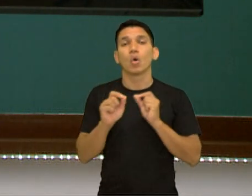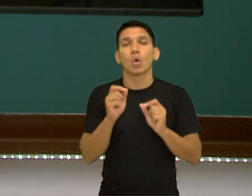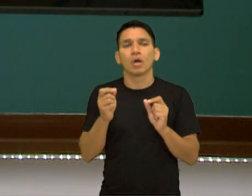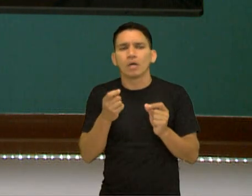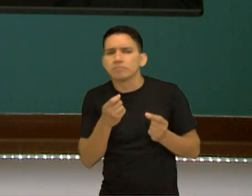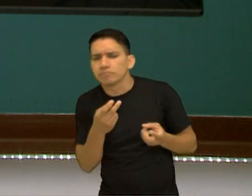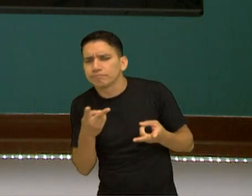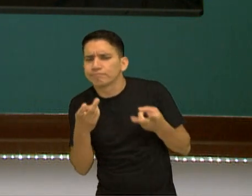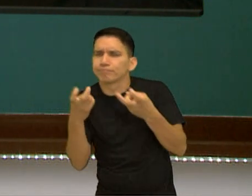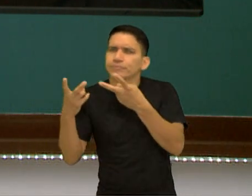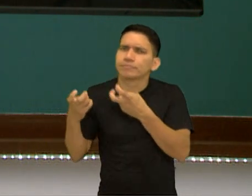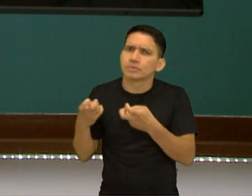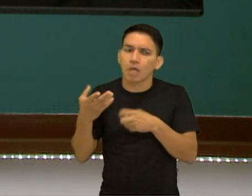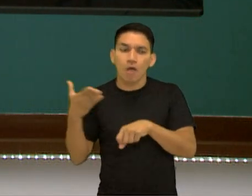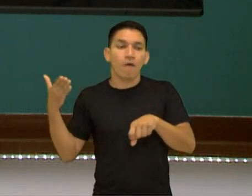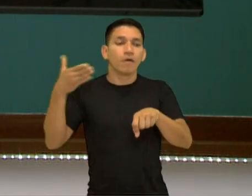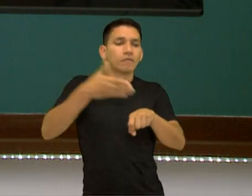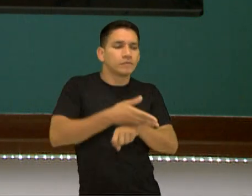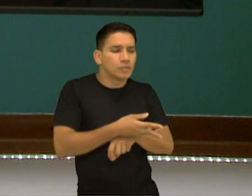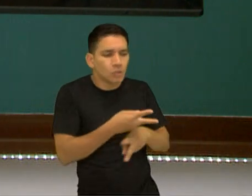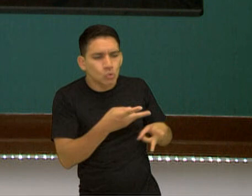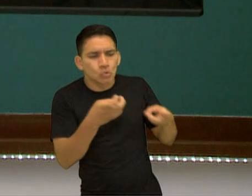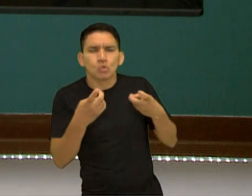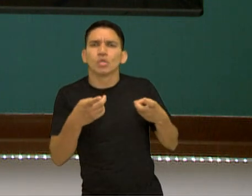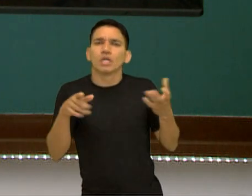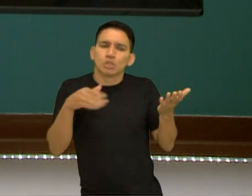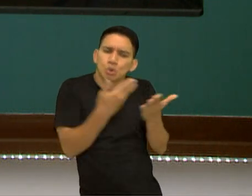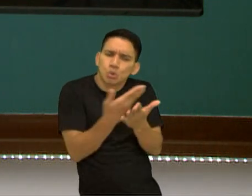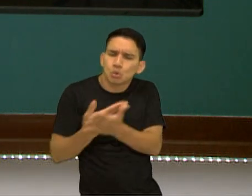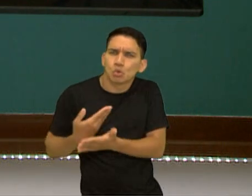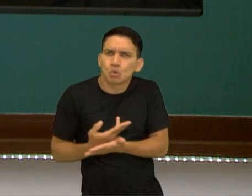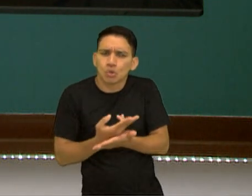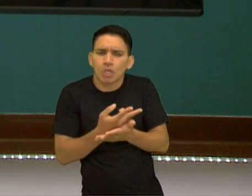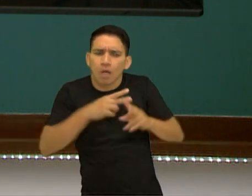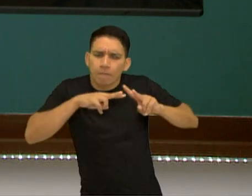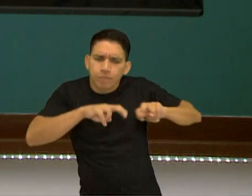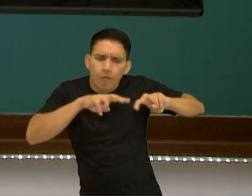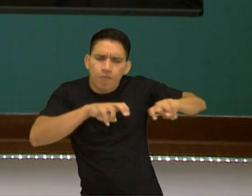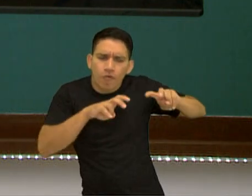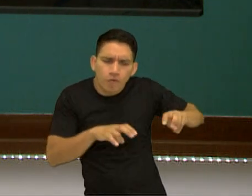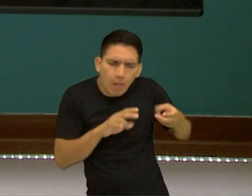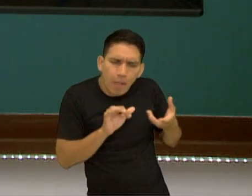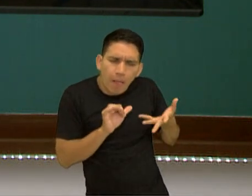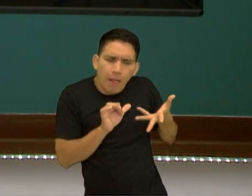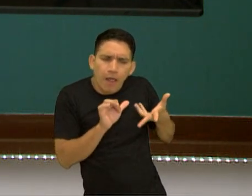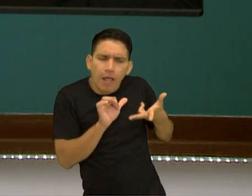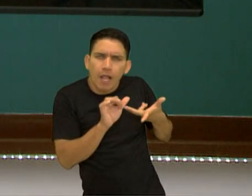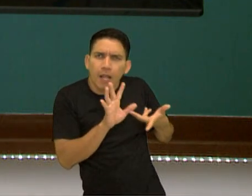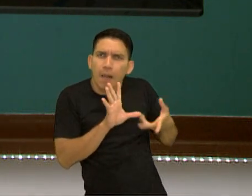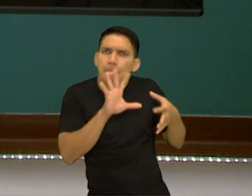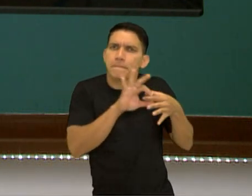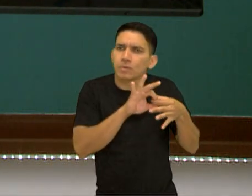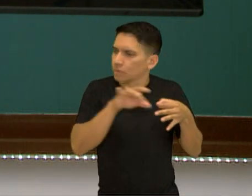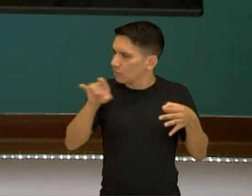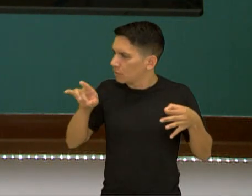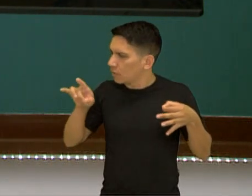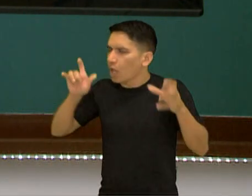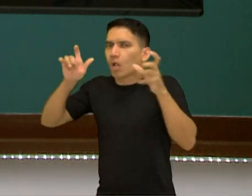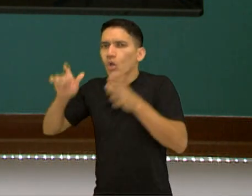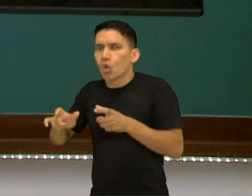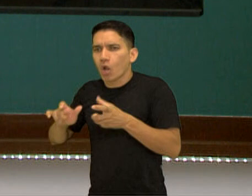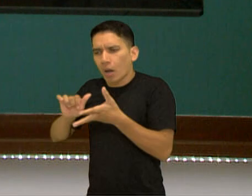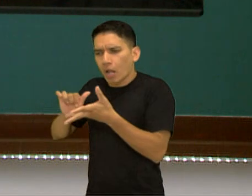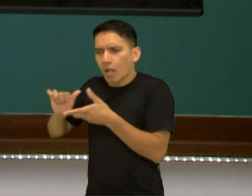dirigiu a essas localidades e realizou estudos e buscou evidências que mostravam que